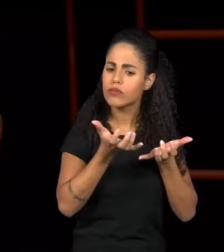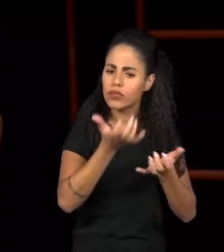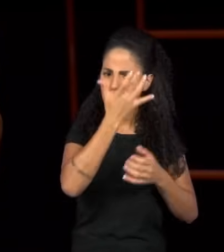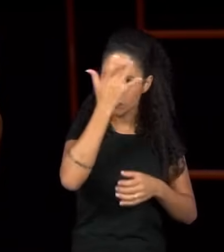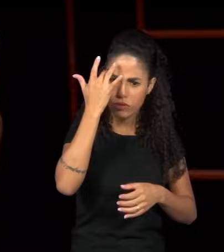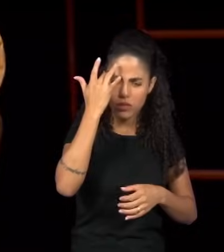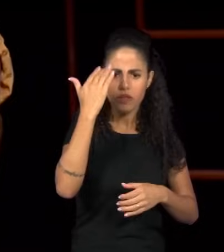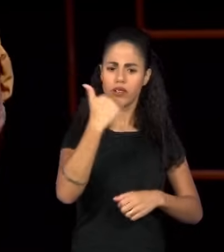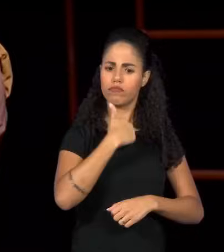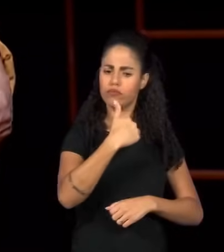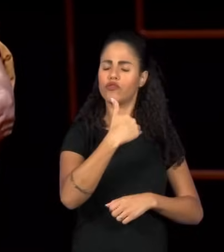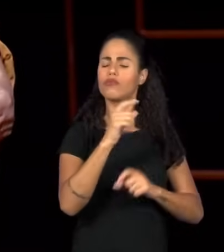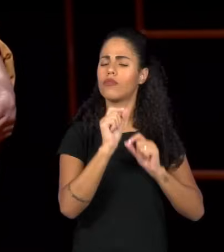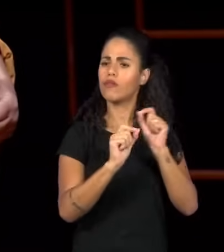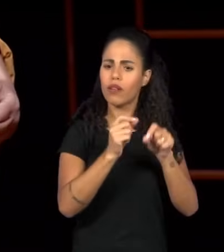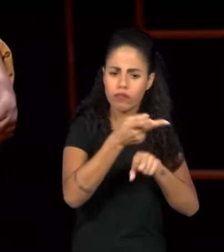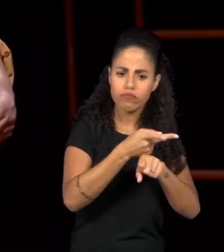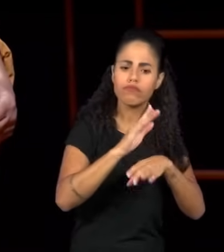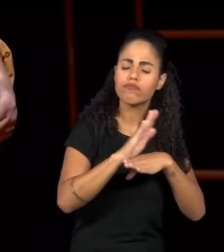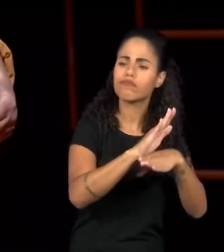procuravam o meu trabalho.